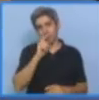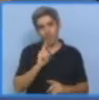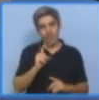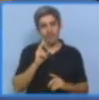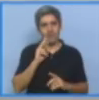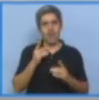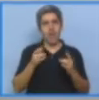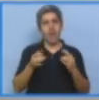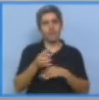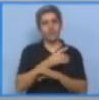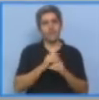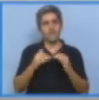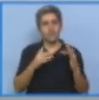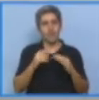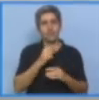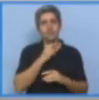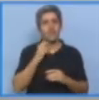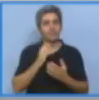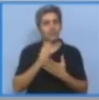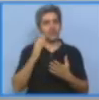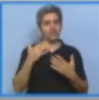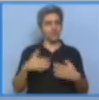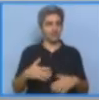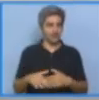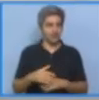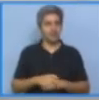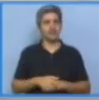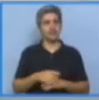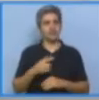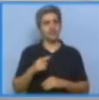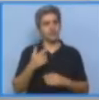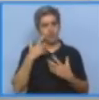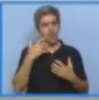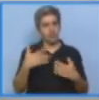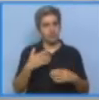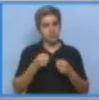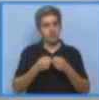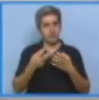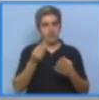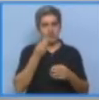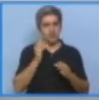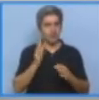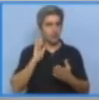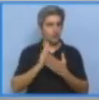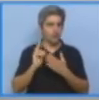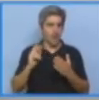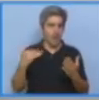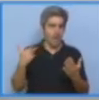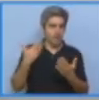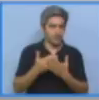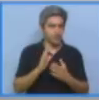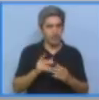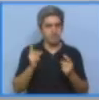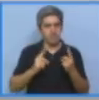era, de ver um campeonato de futebol de padres, que tem ganho relevância nestes últimos anos, já